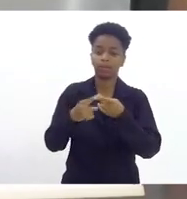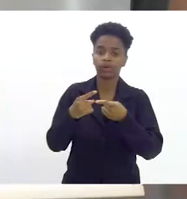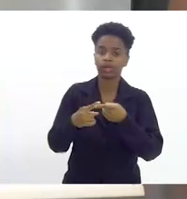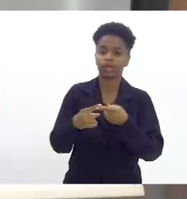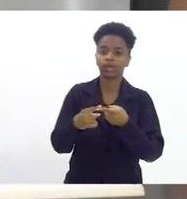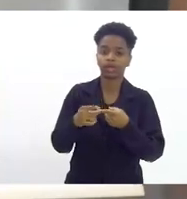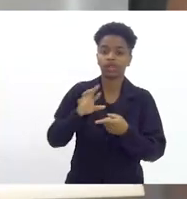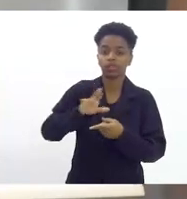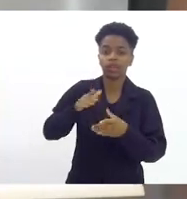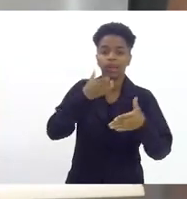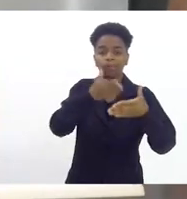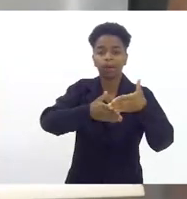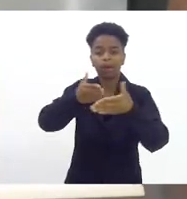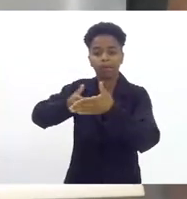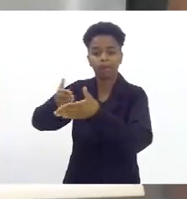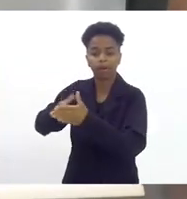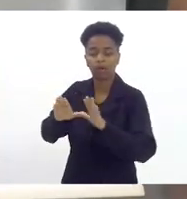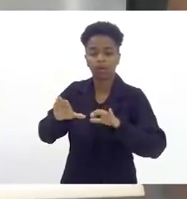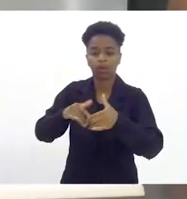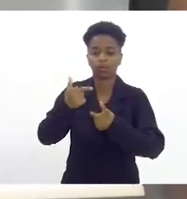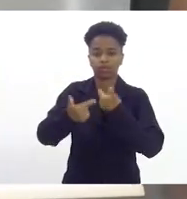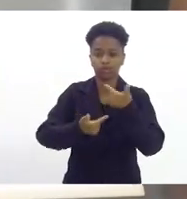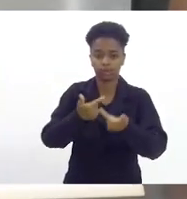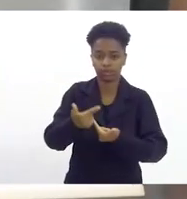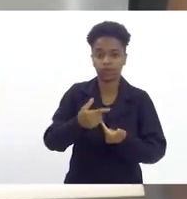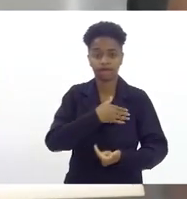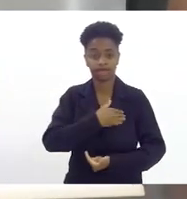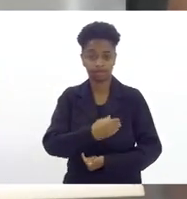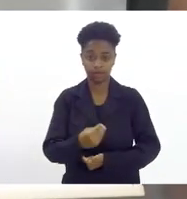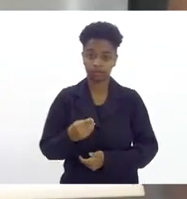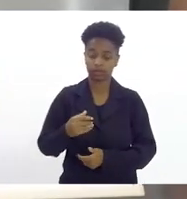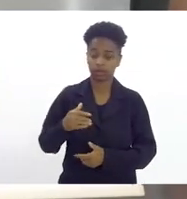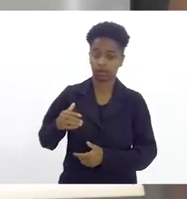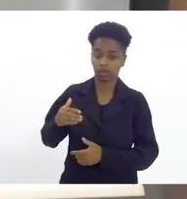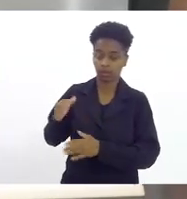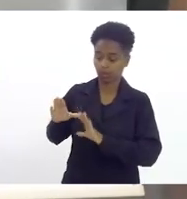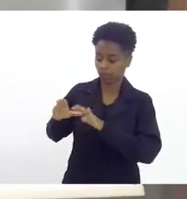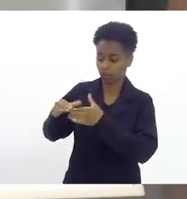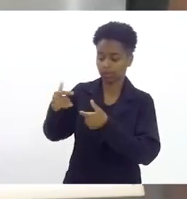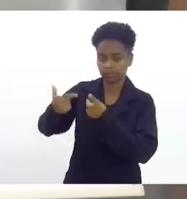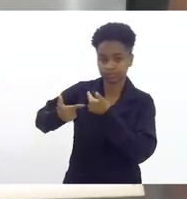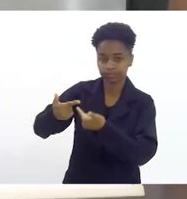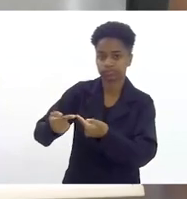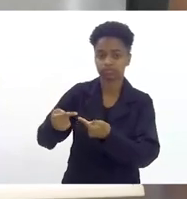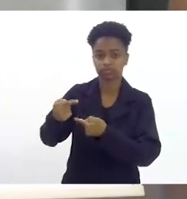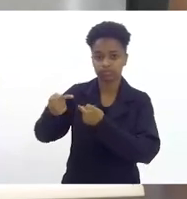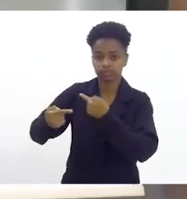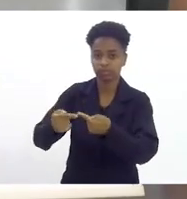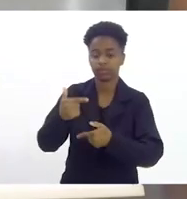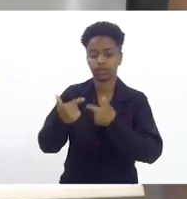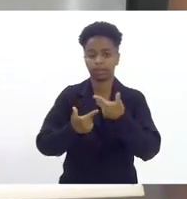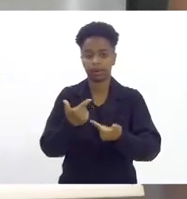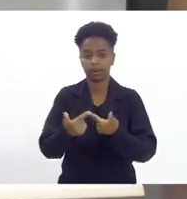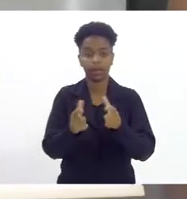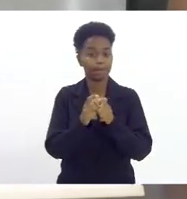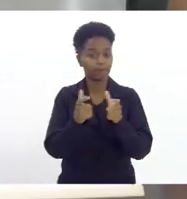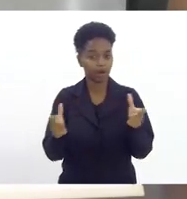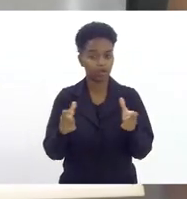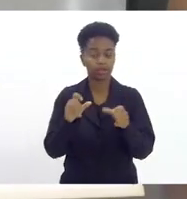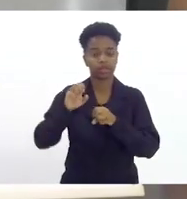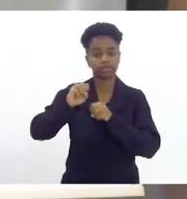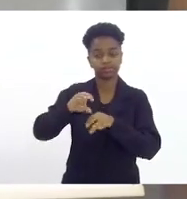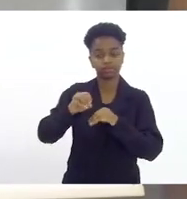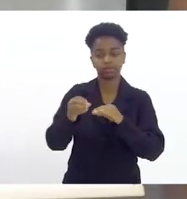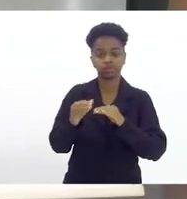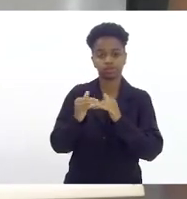sejam engodo para essa classe para essas filhas e Filhos da classe trabalhadora que são aquelas e aqueles que acessam em maior número o ensino superior